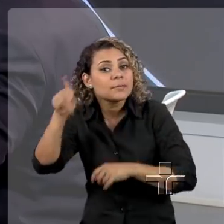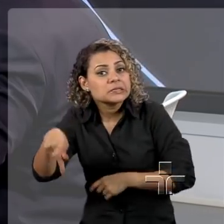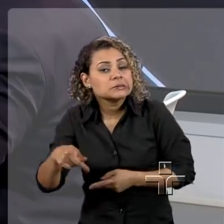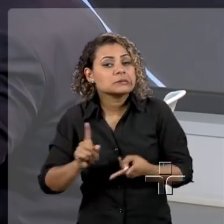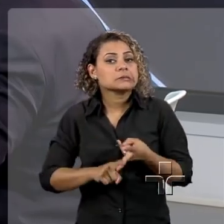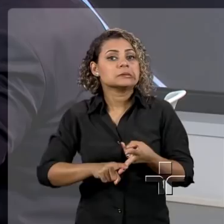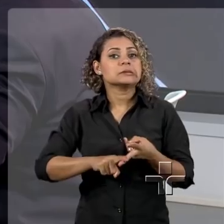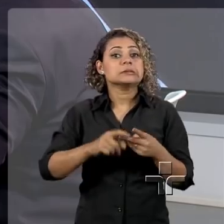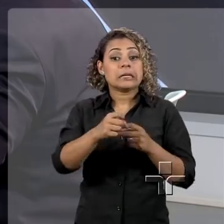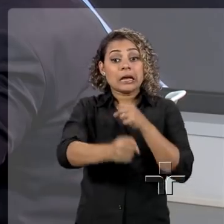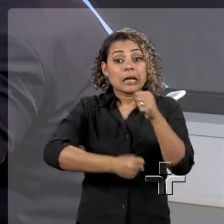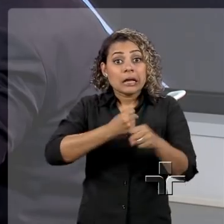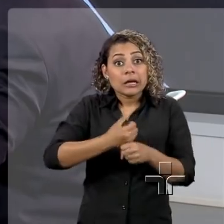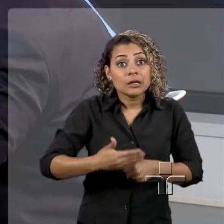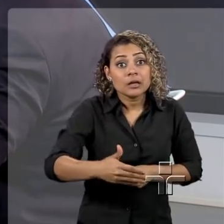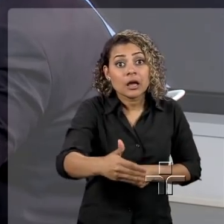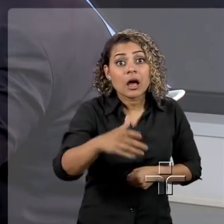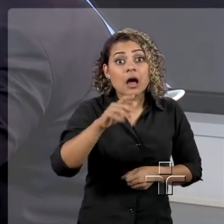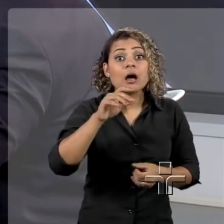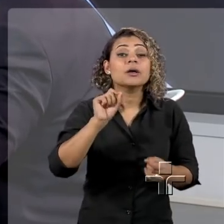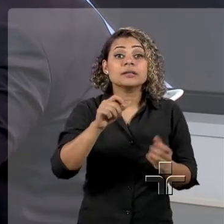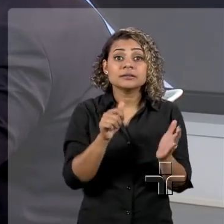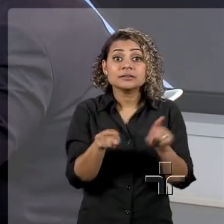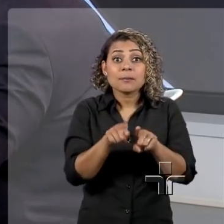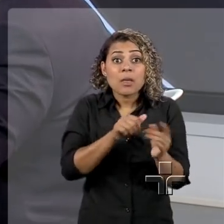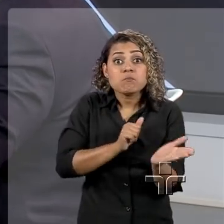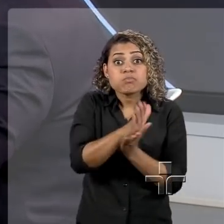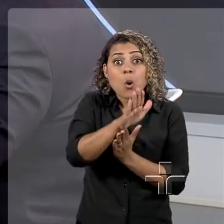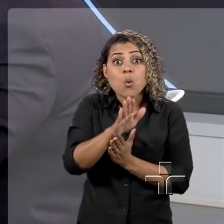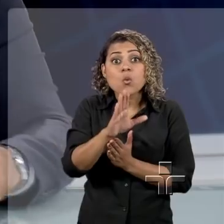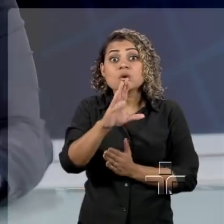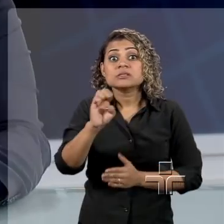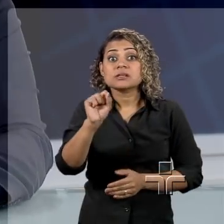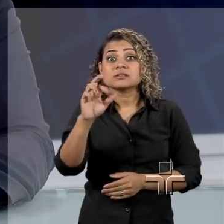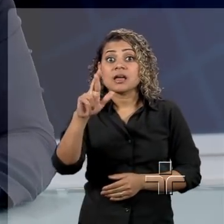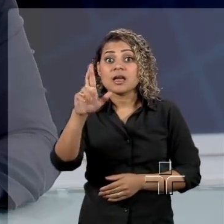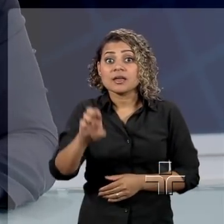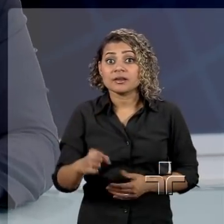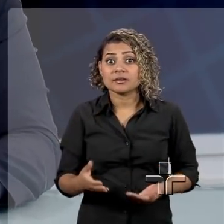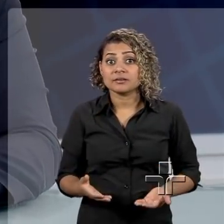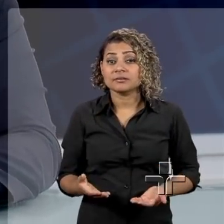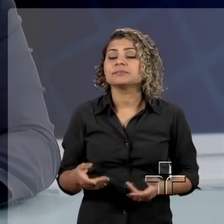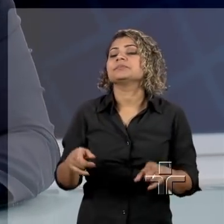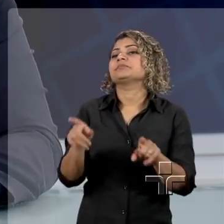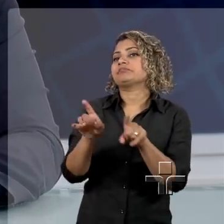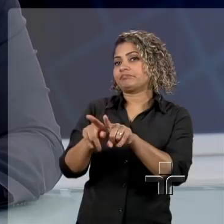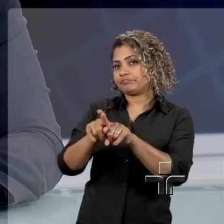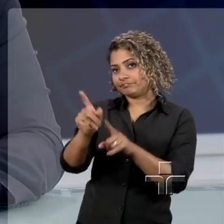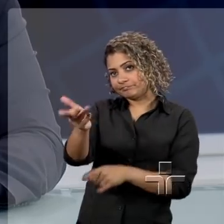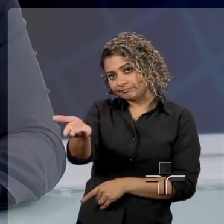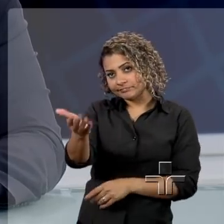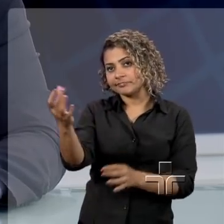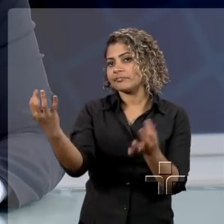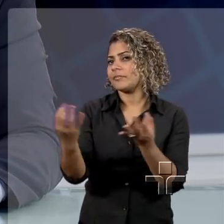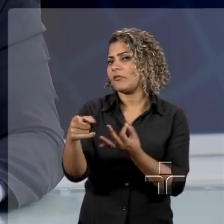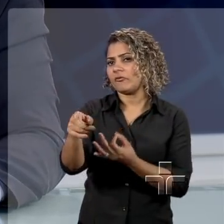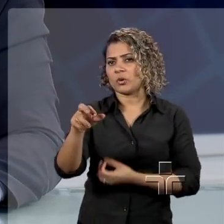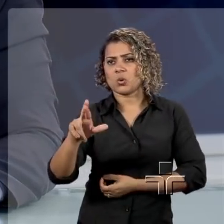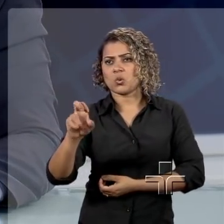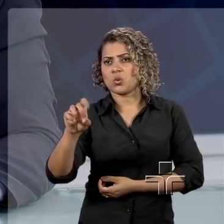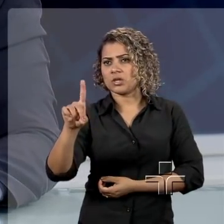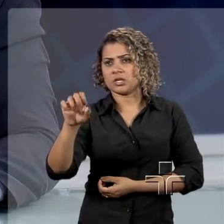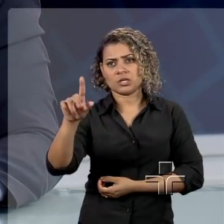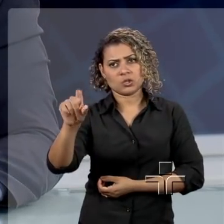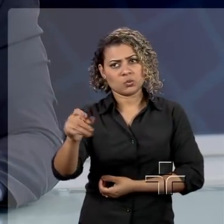até o final do ano, e a própria questão do Cesare Battisti. Boa noite. Como bem colocou o Rodrigo, agora nós estamos num outro